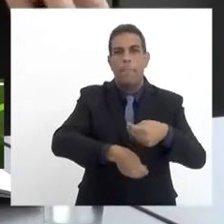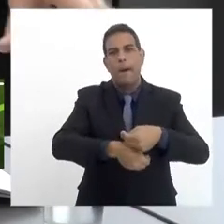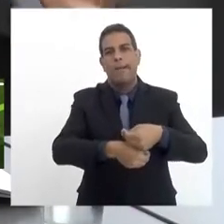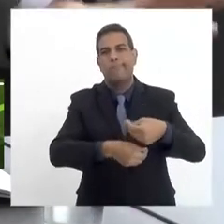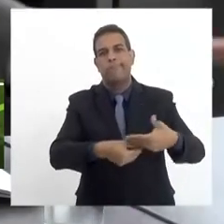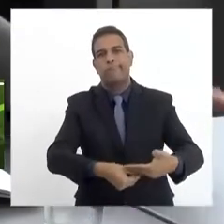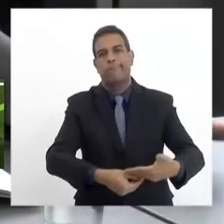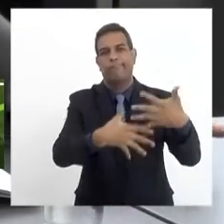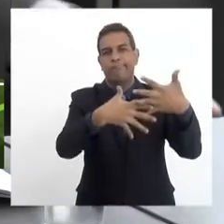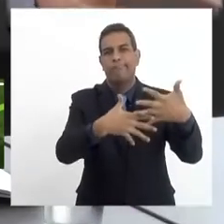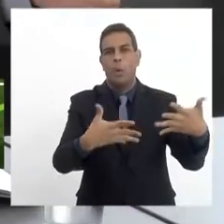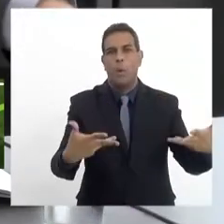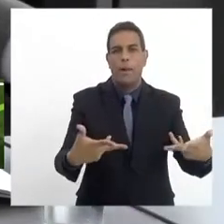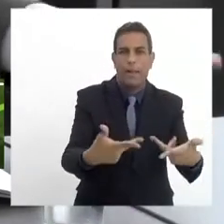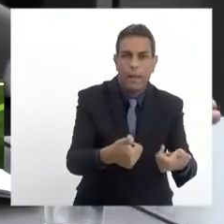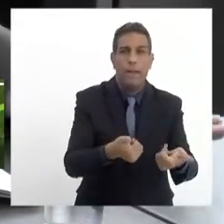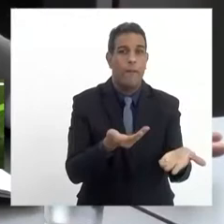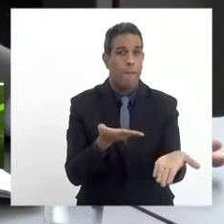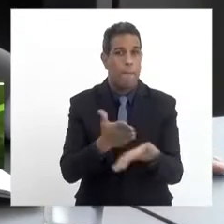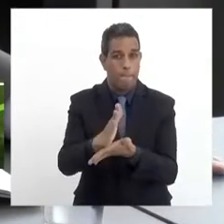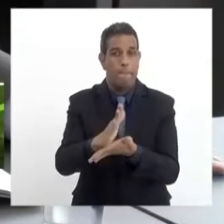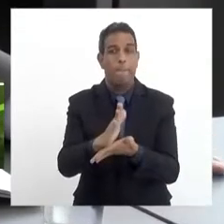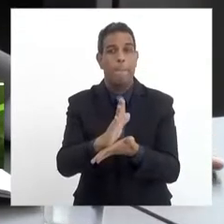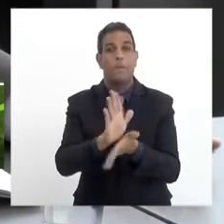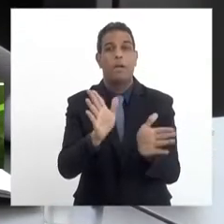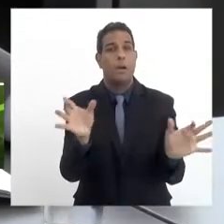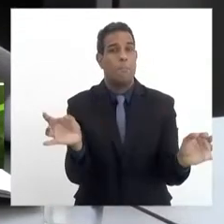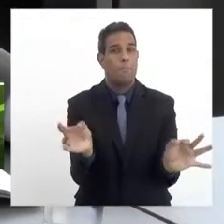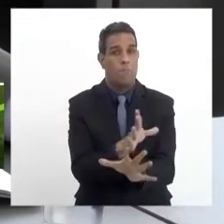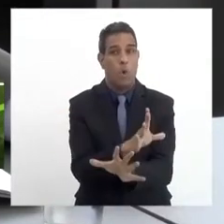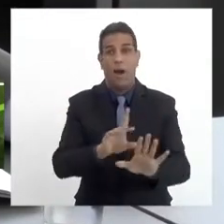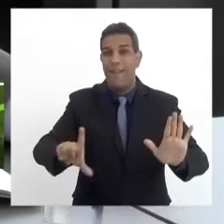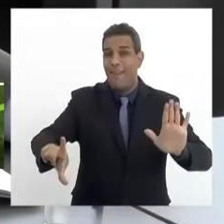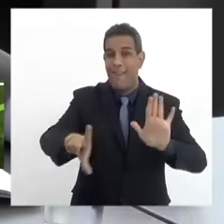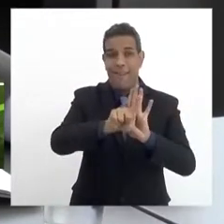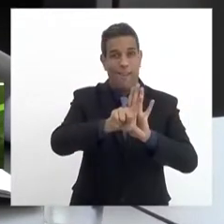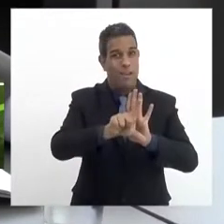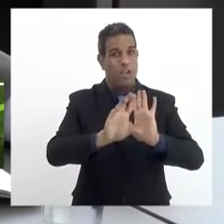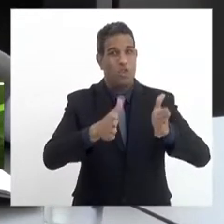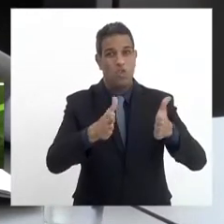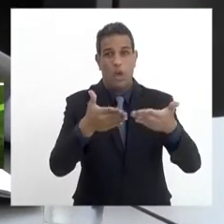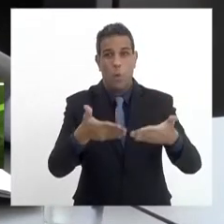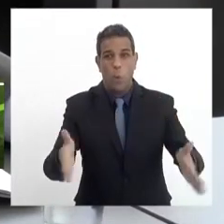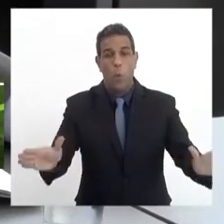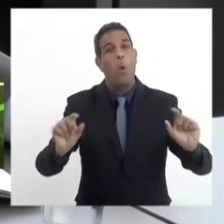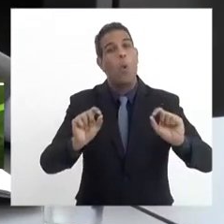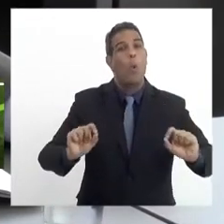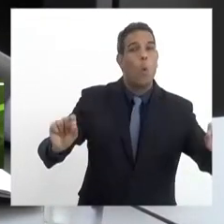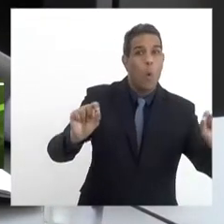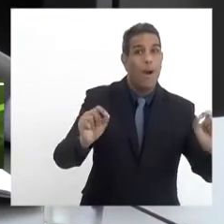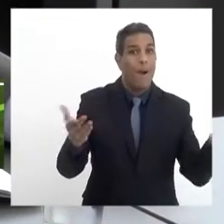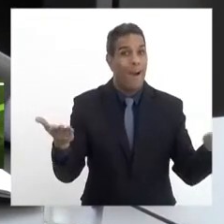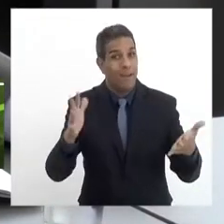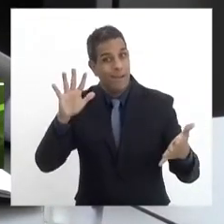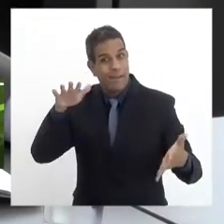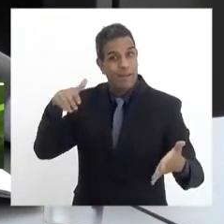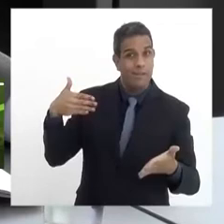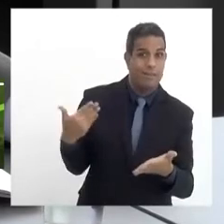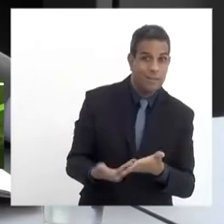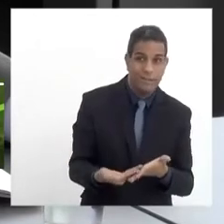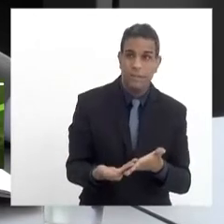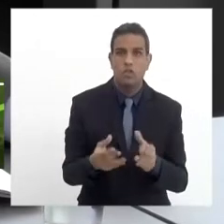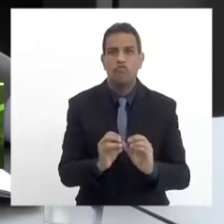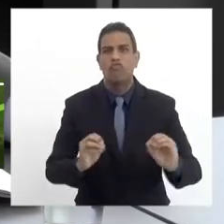para melhorar. Foi aprovado e sancionado. É lei. E é claro que até hoje